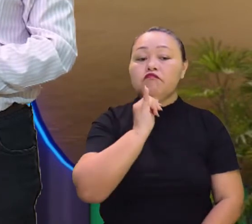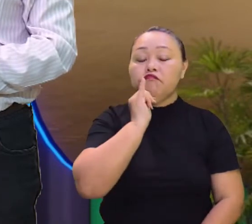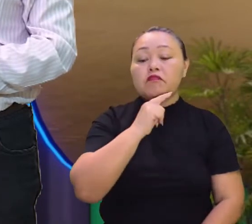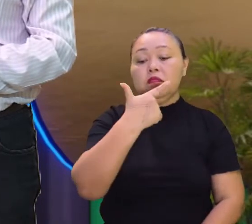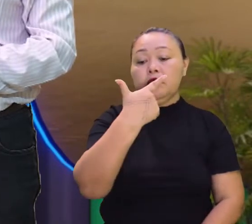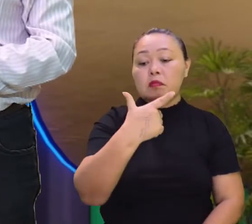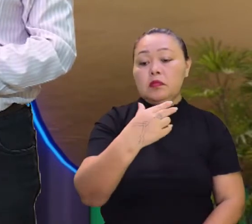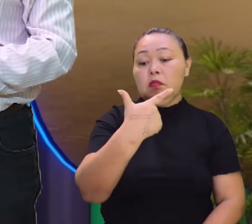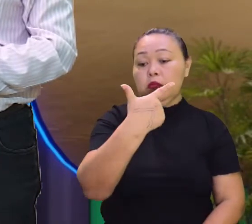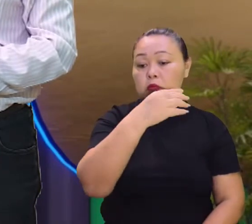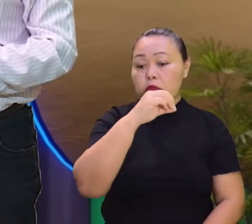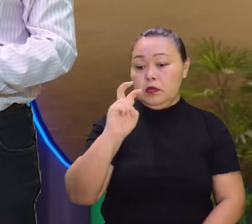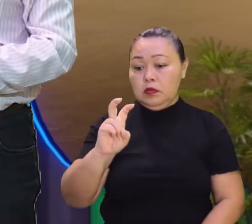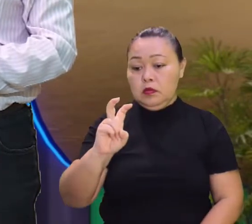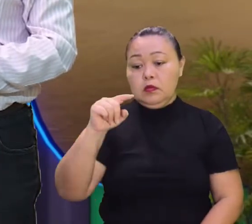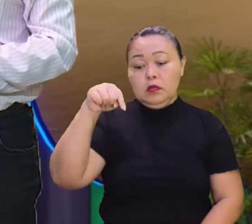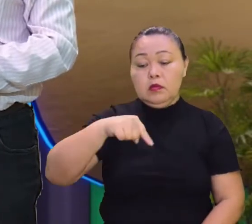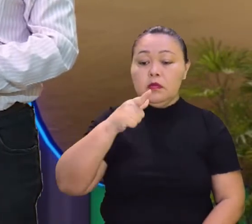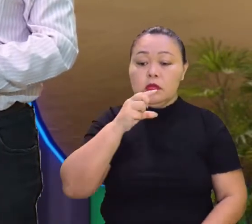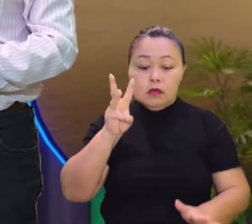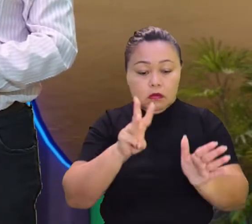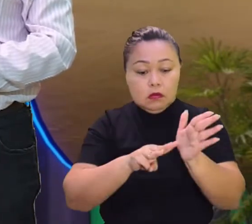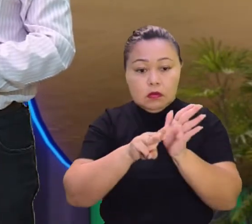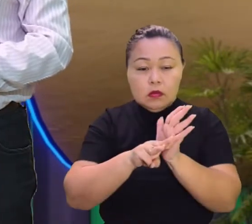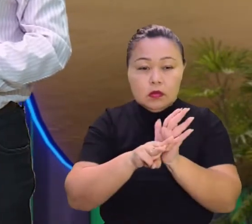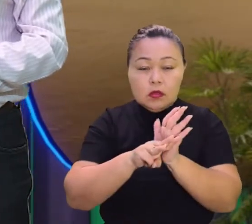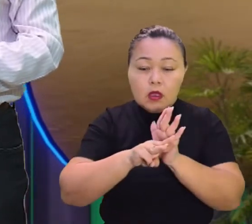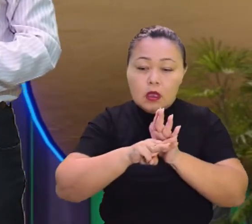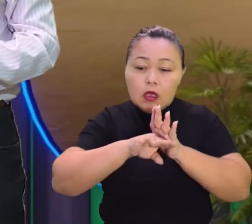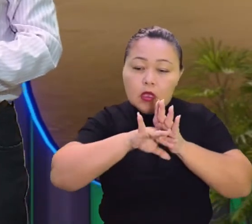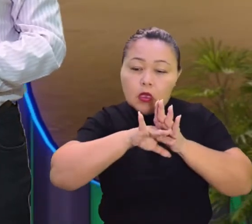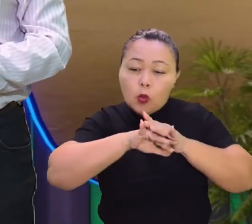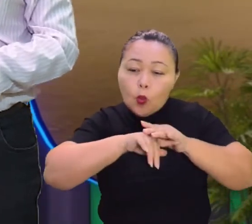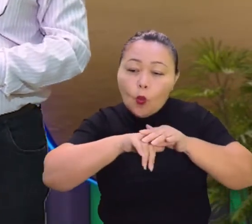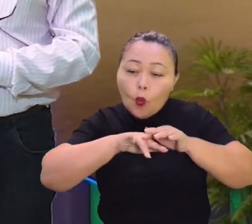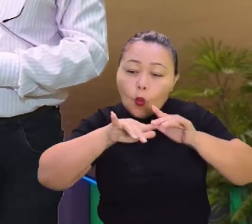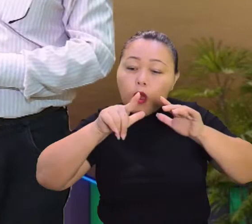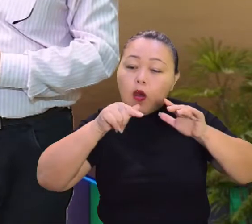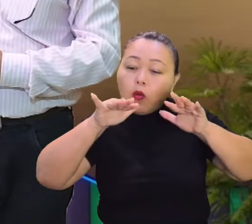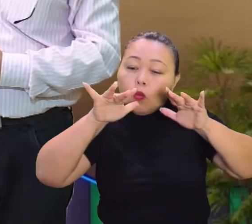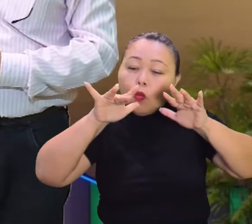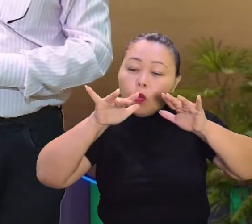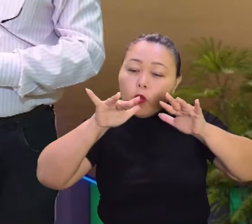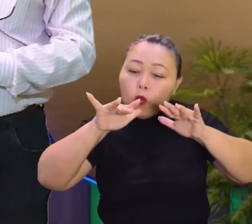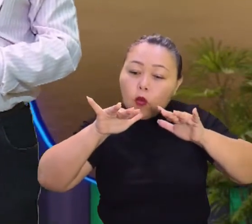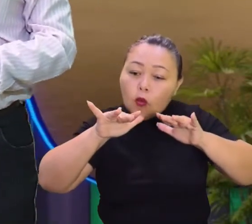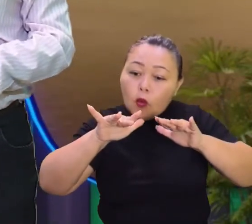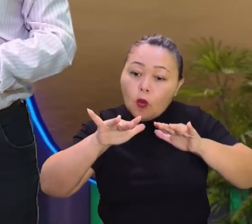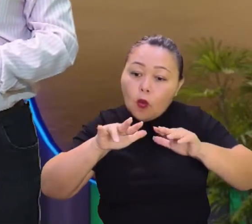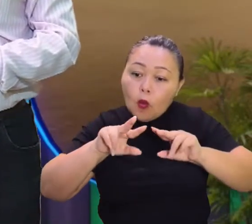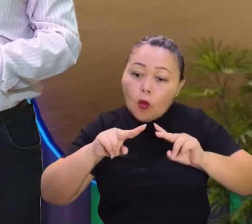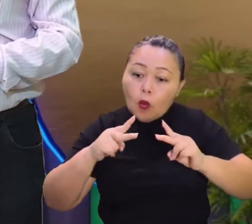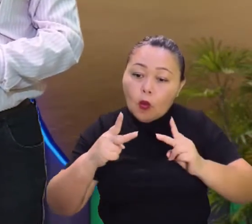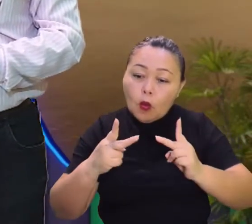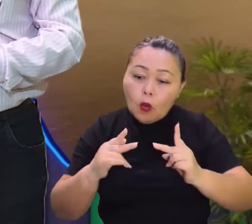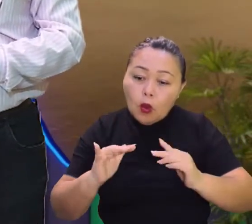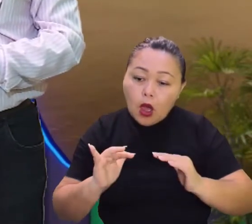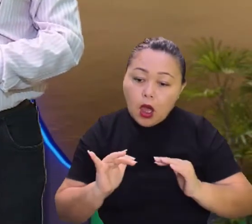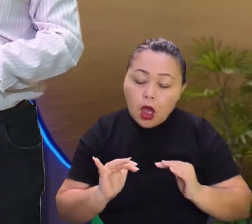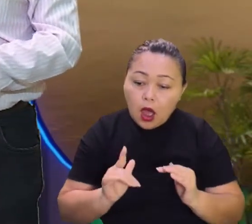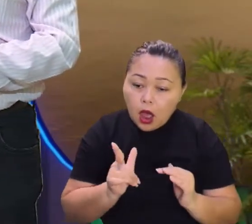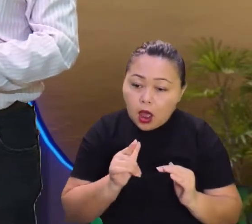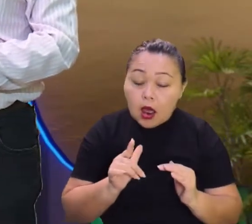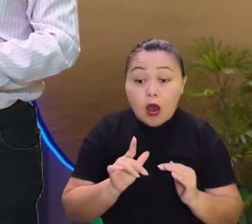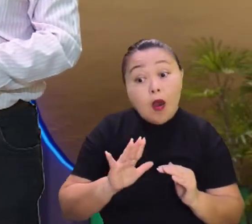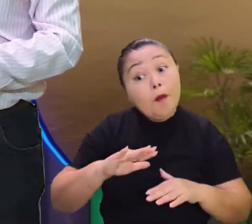exemplo, em 2005 aconteceu aqui no Rio Madeira uma grande seca, onde baixou o volume do rio. Mas